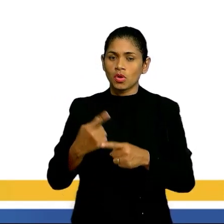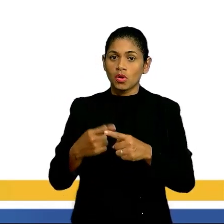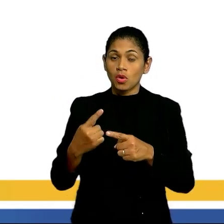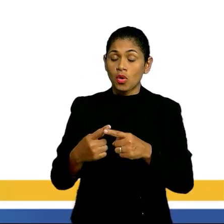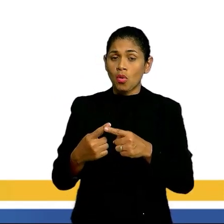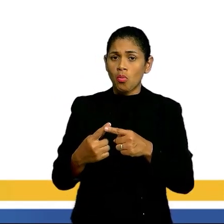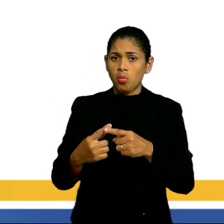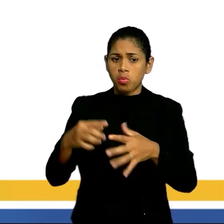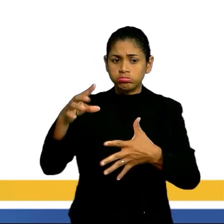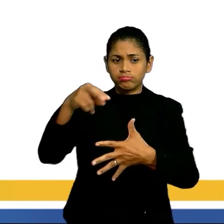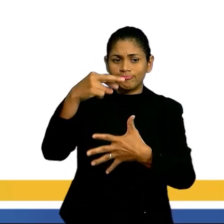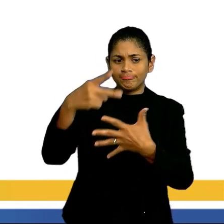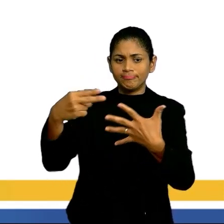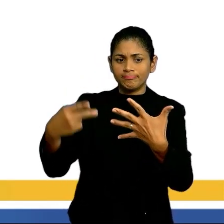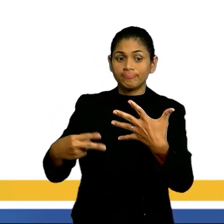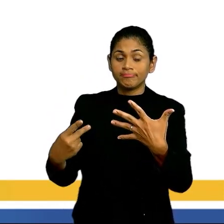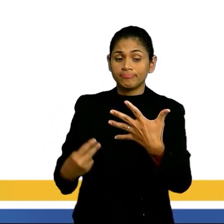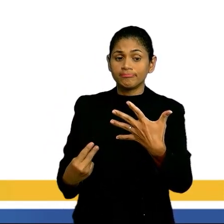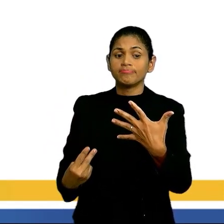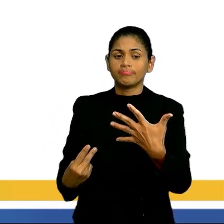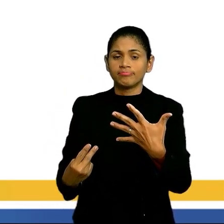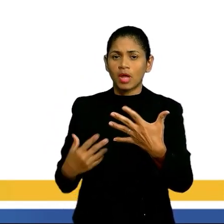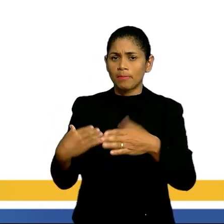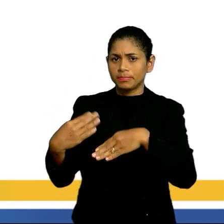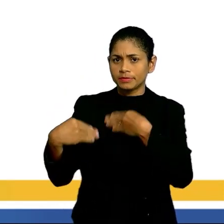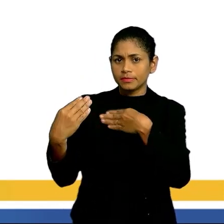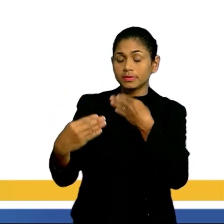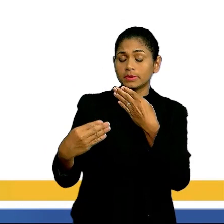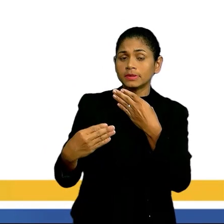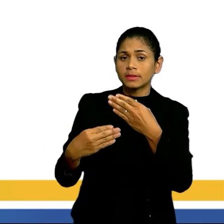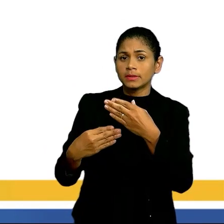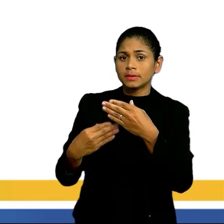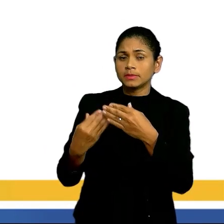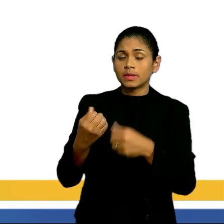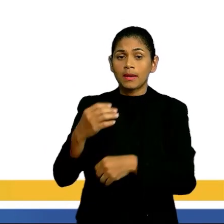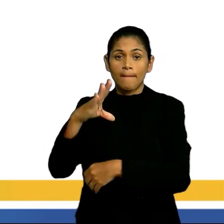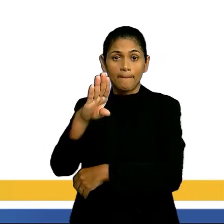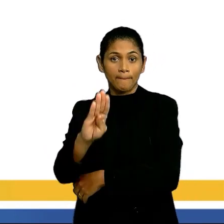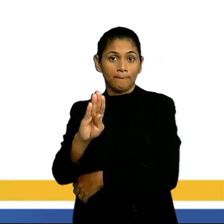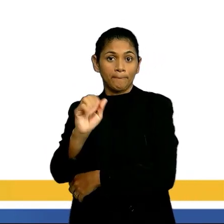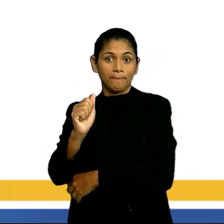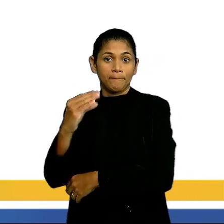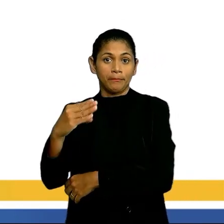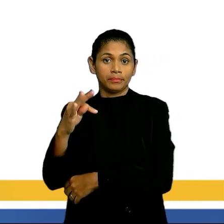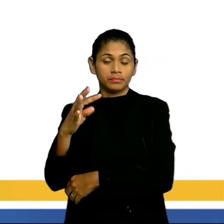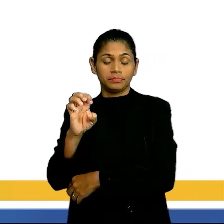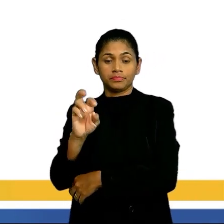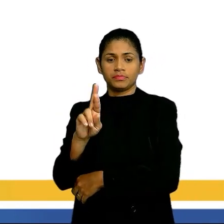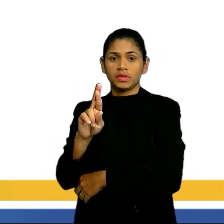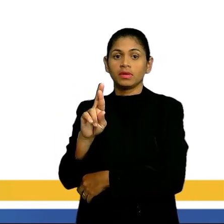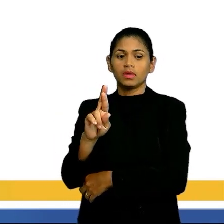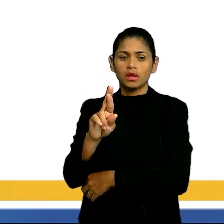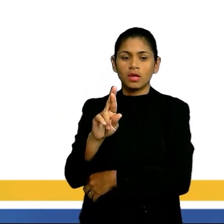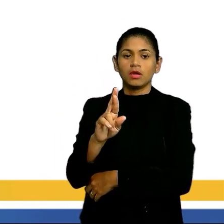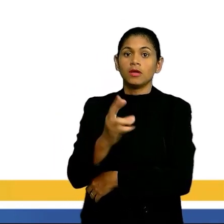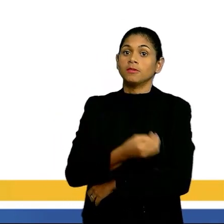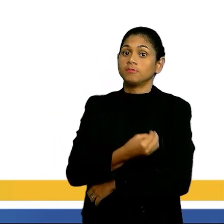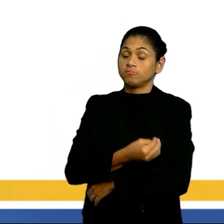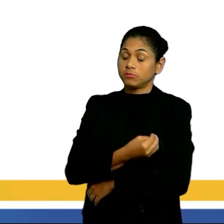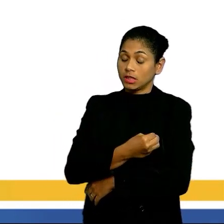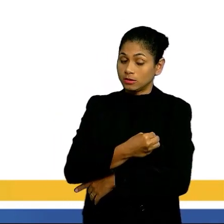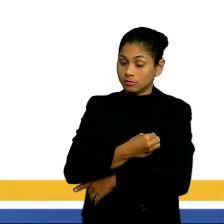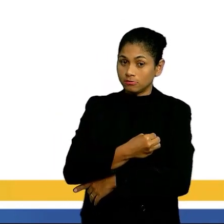organismos mais evoluídos da Terra são as bactérias, que estão presentes em maior número. Alternativa D. Ele